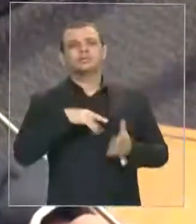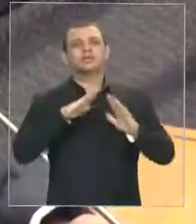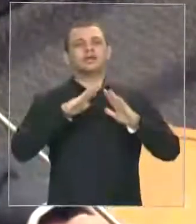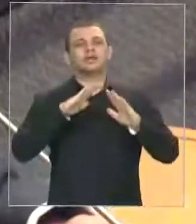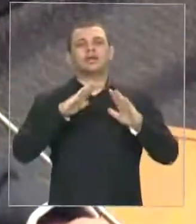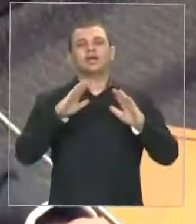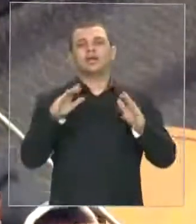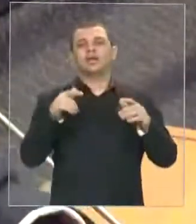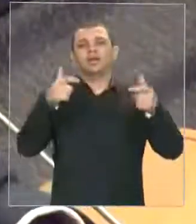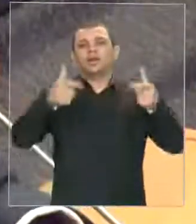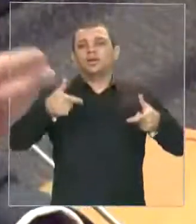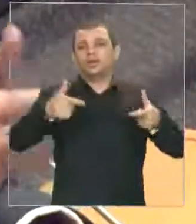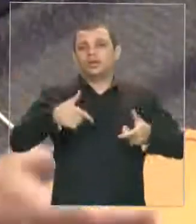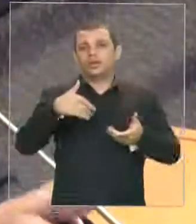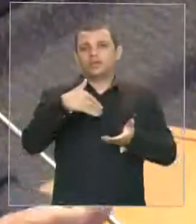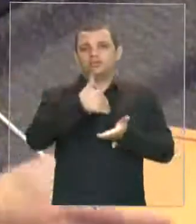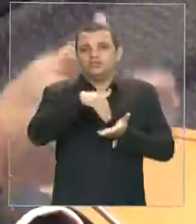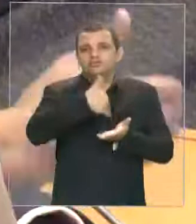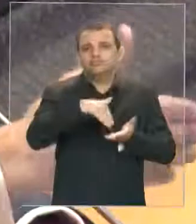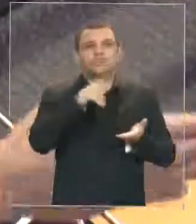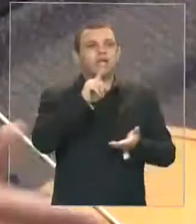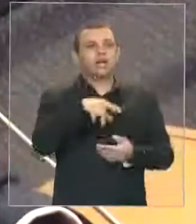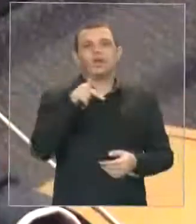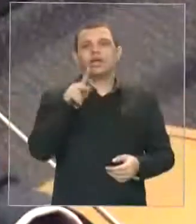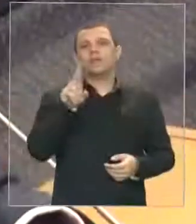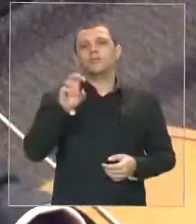botando dinheiro? Como é que nós vamos justificar um